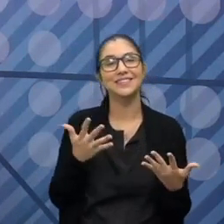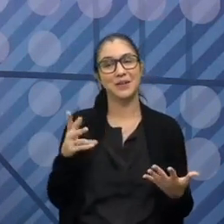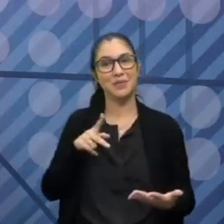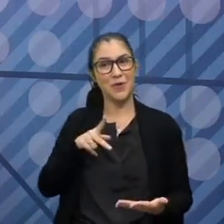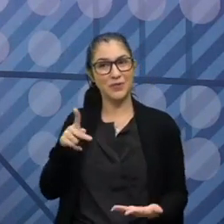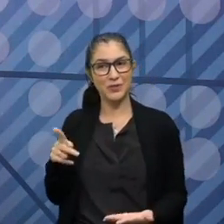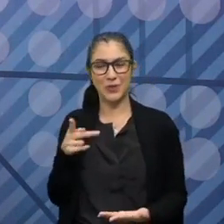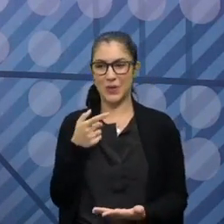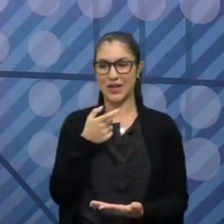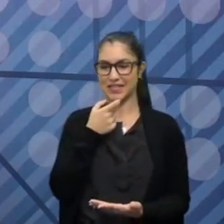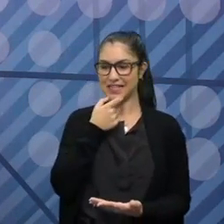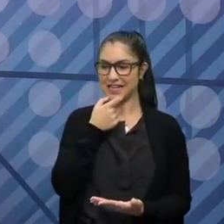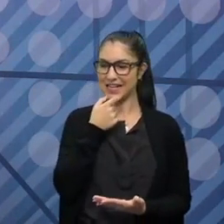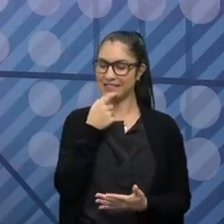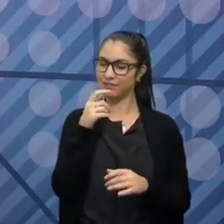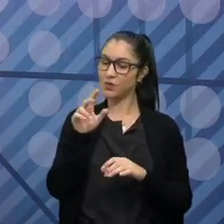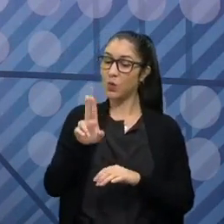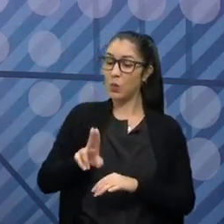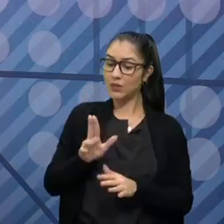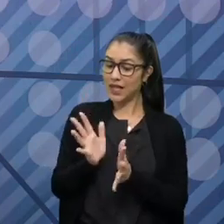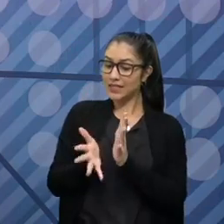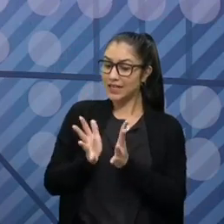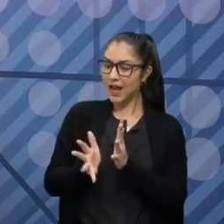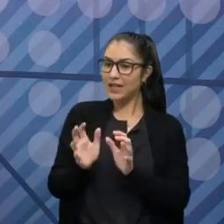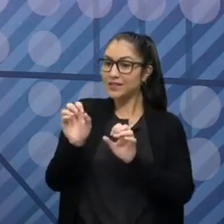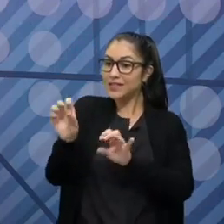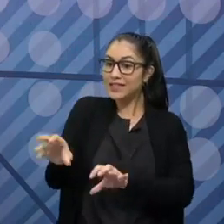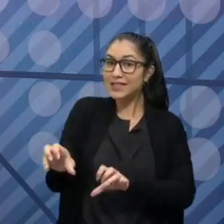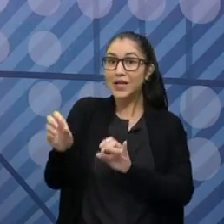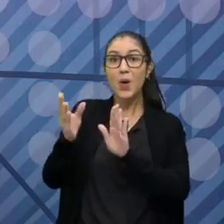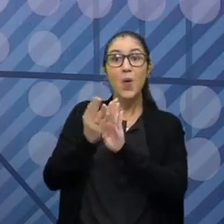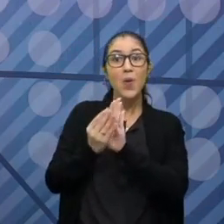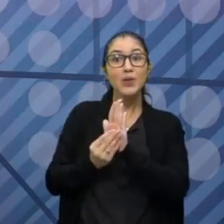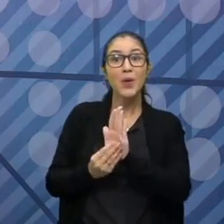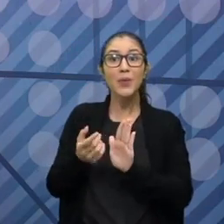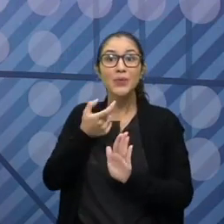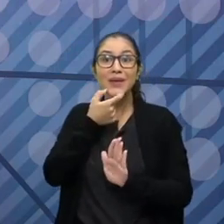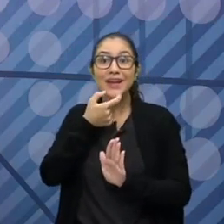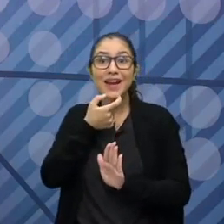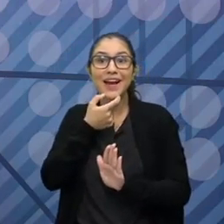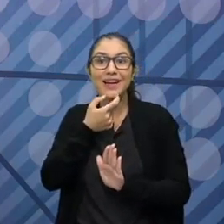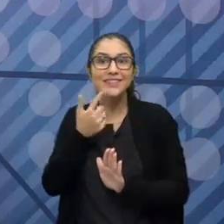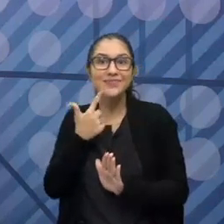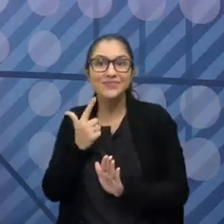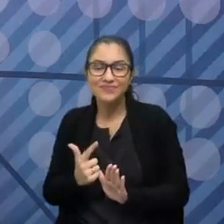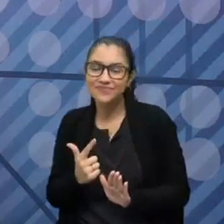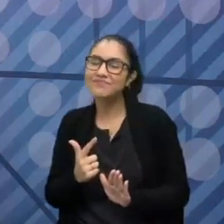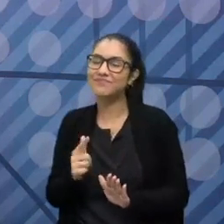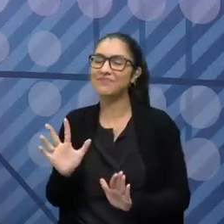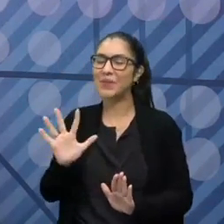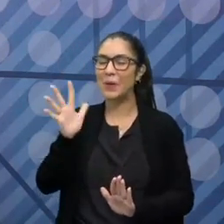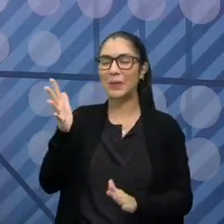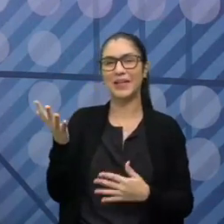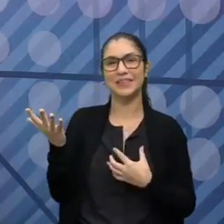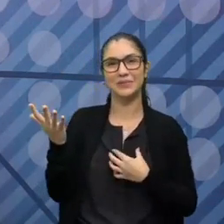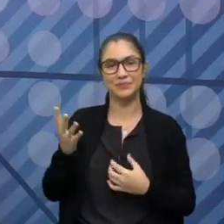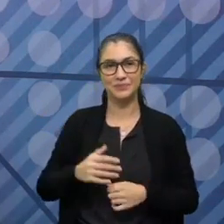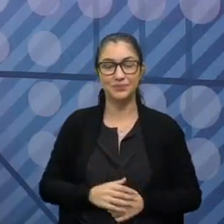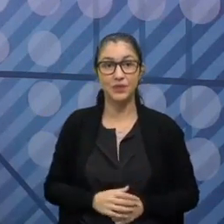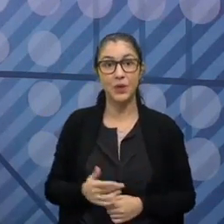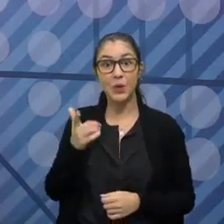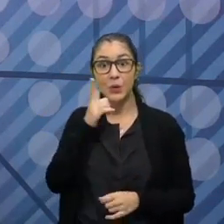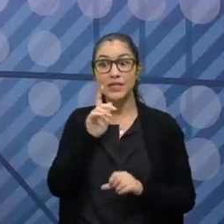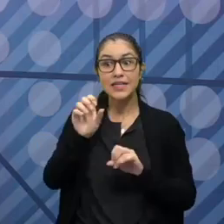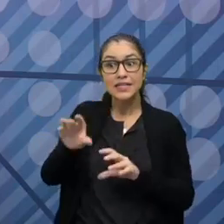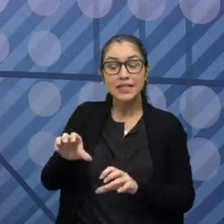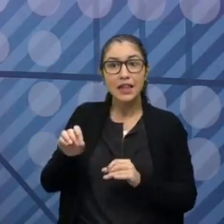professora de inglês utiliza a língua de sinais e passa o conteúdo da língua inglesa. É assim que acontece. Para